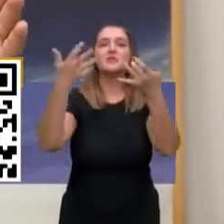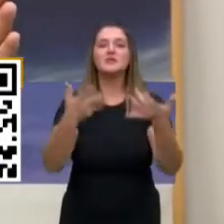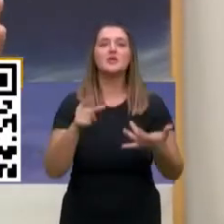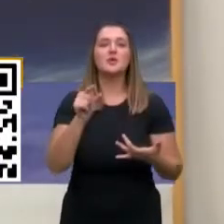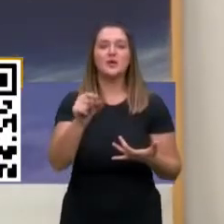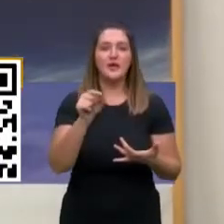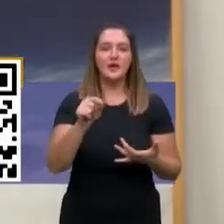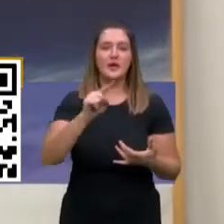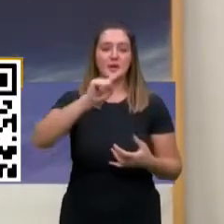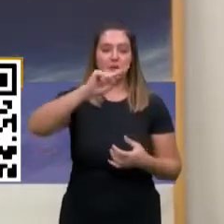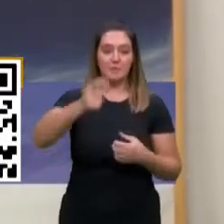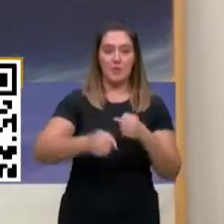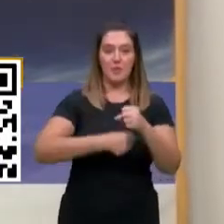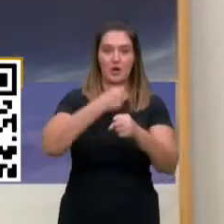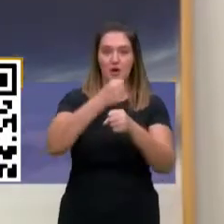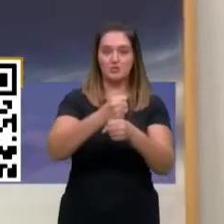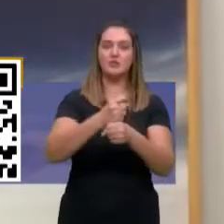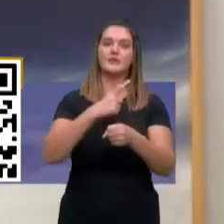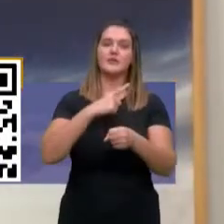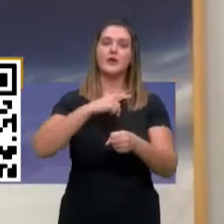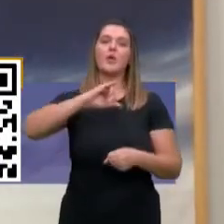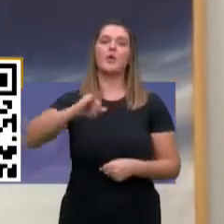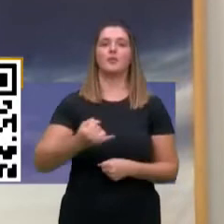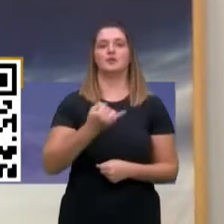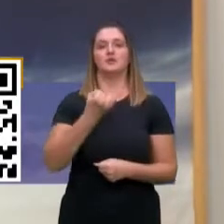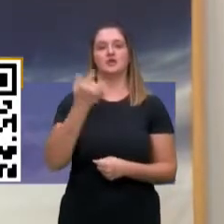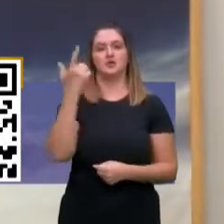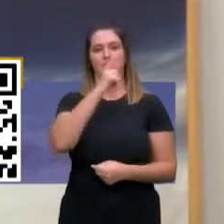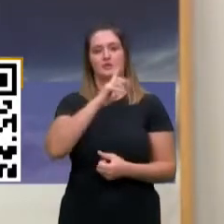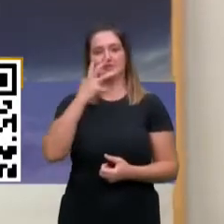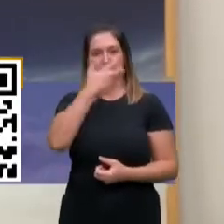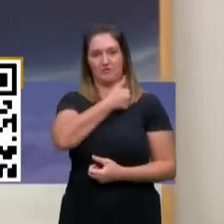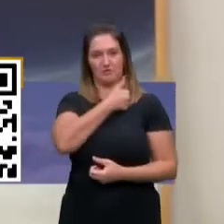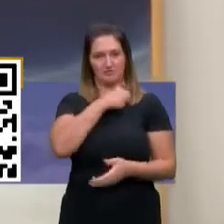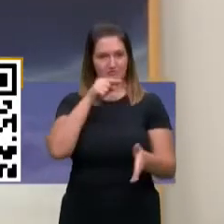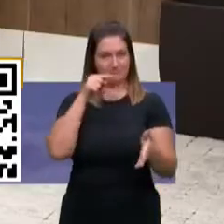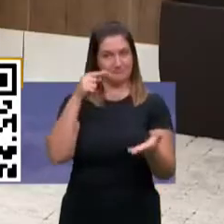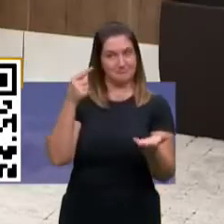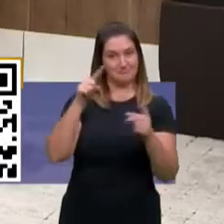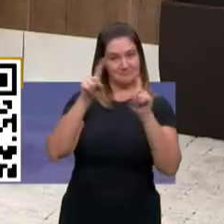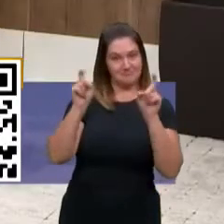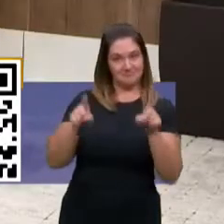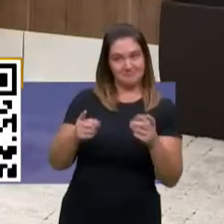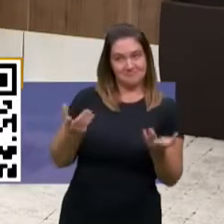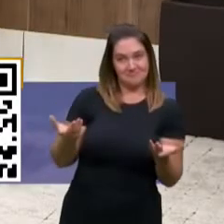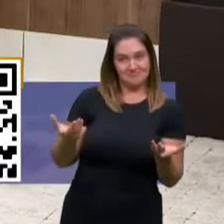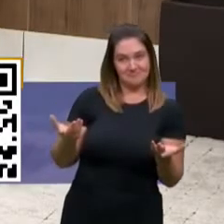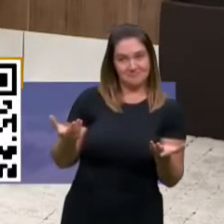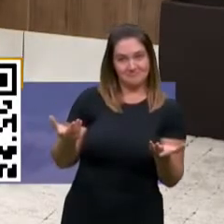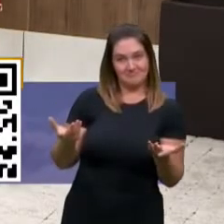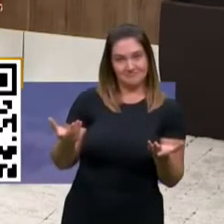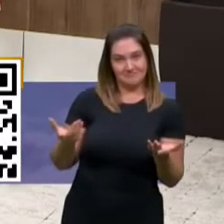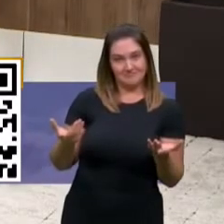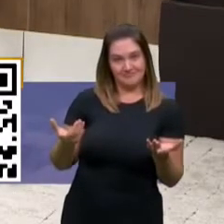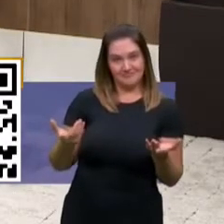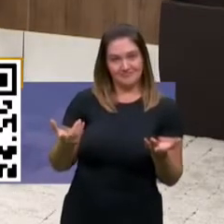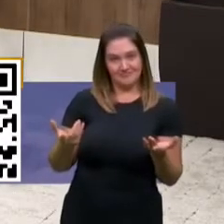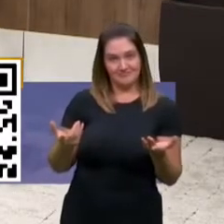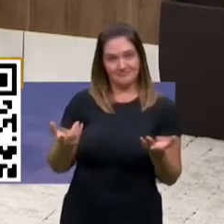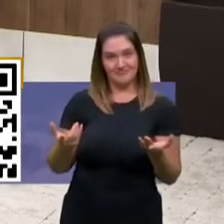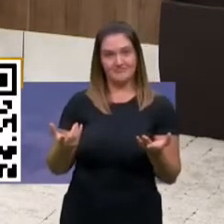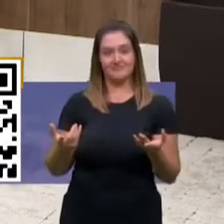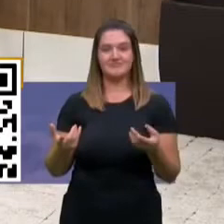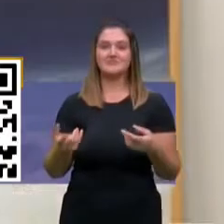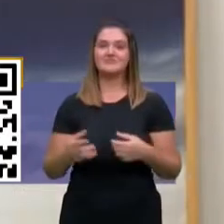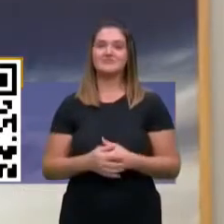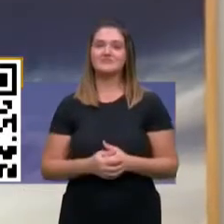o fato de que no milênio haveria uma segunda chance de salvação. Será? E aí? Só que me responda. Vamos ver.